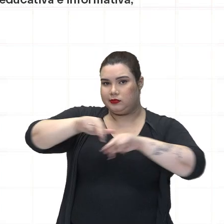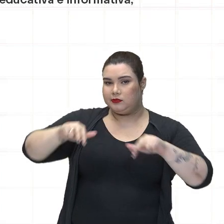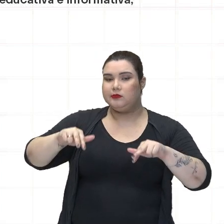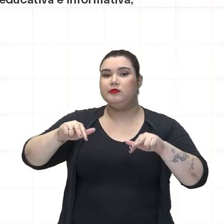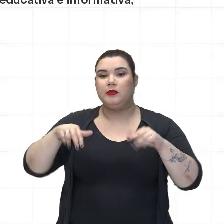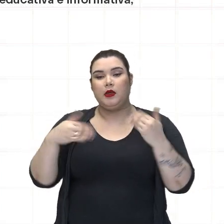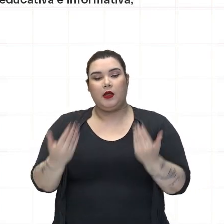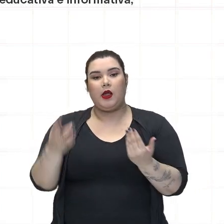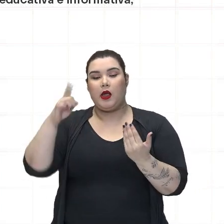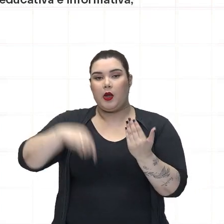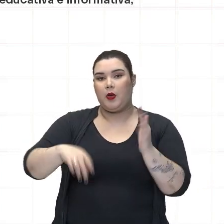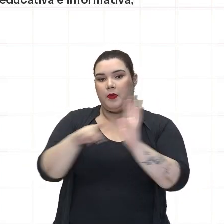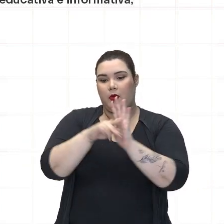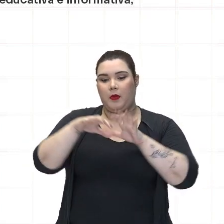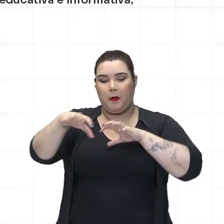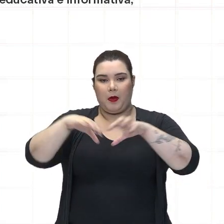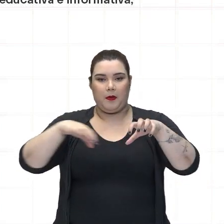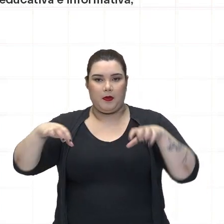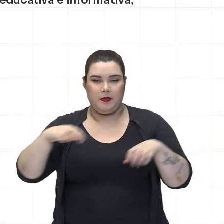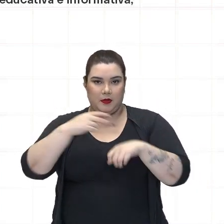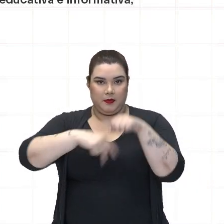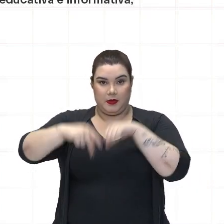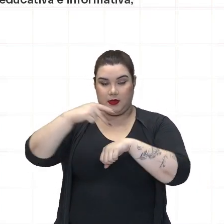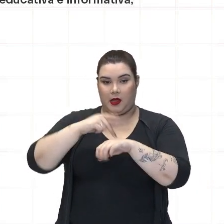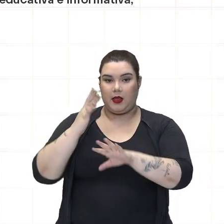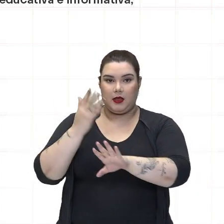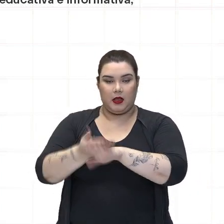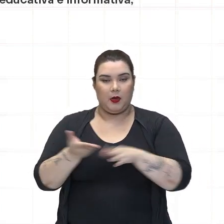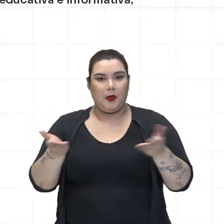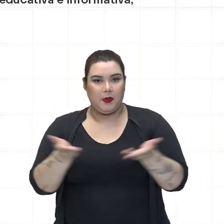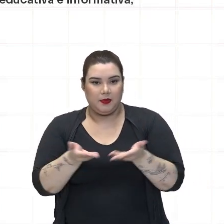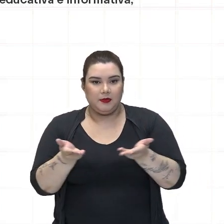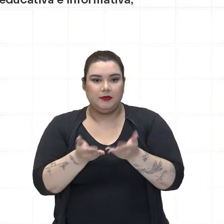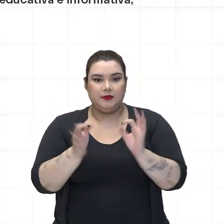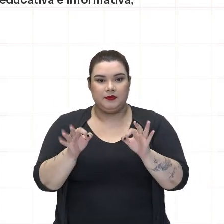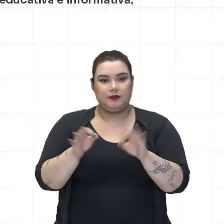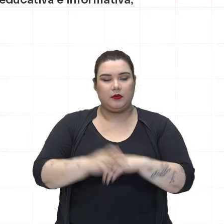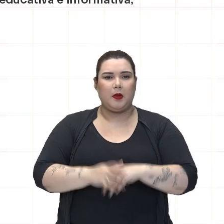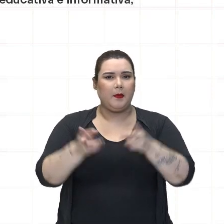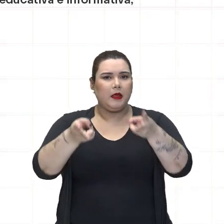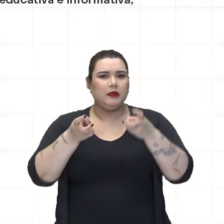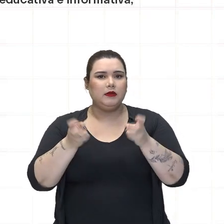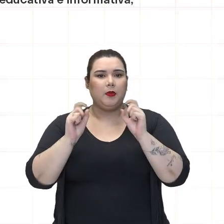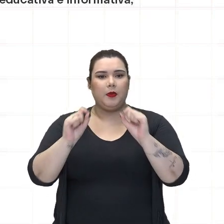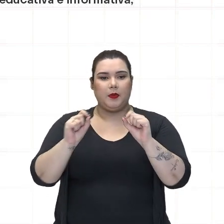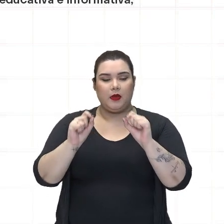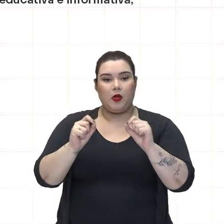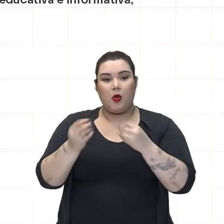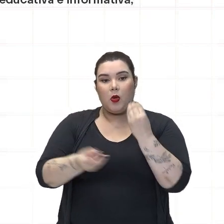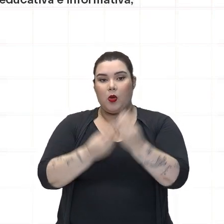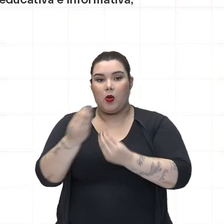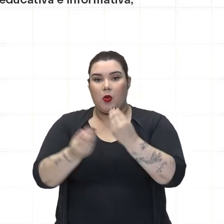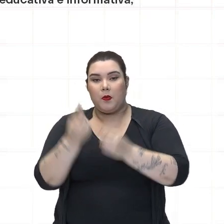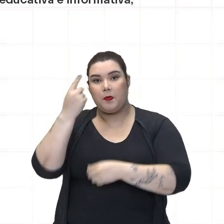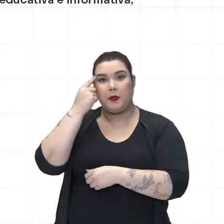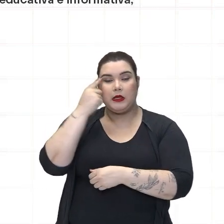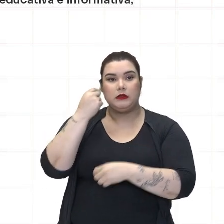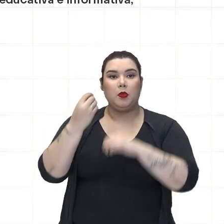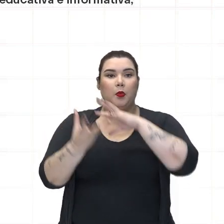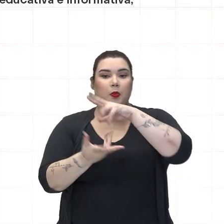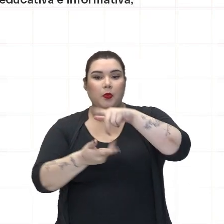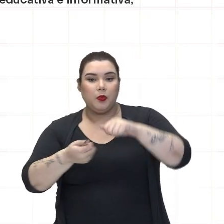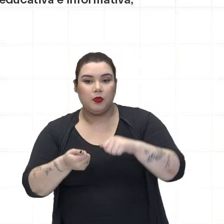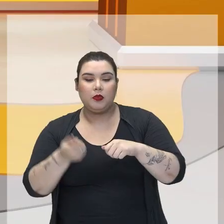essa é uma das divisões que ainda acontece, que a gente ainda consegue fazer hoje em dia. Mas vocês observam, né, que a forma de pensar o mundo, ela